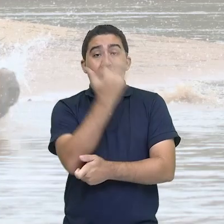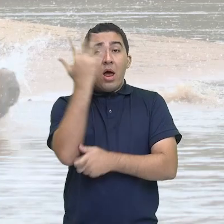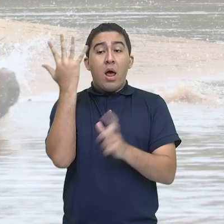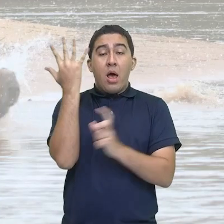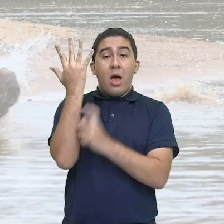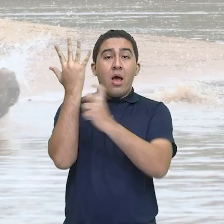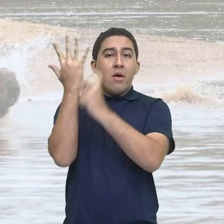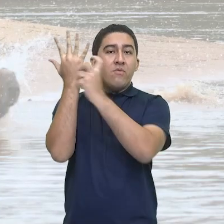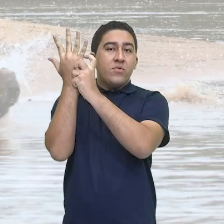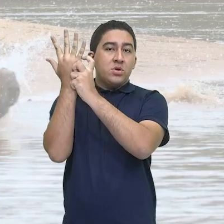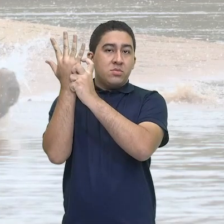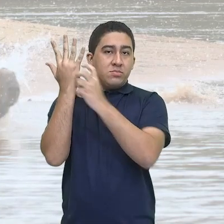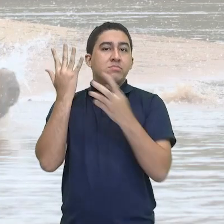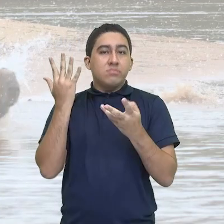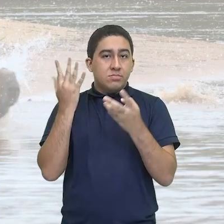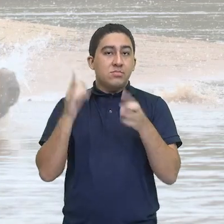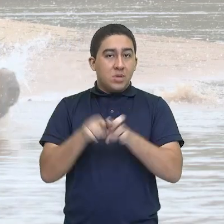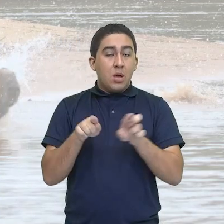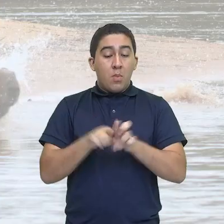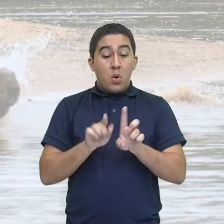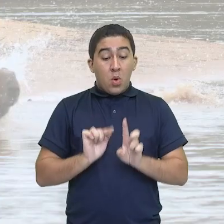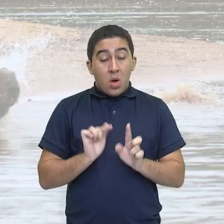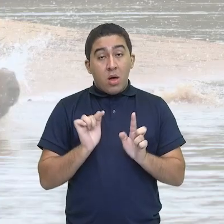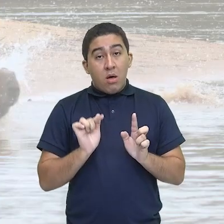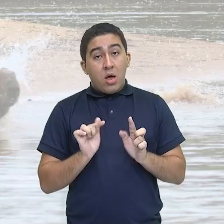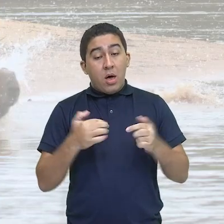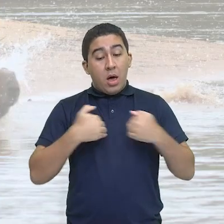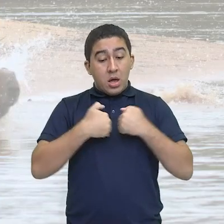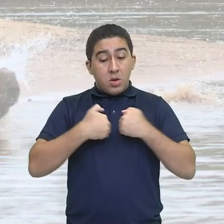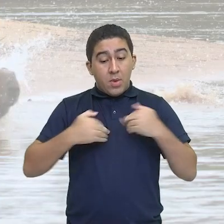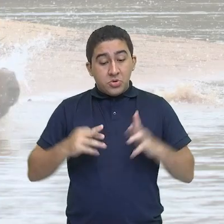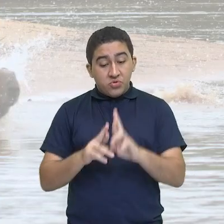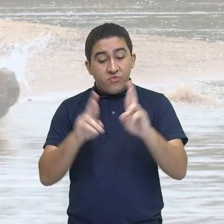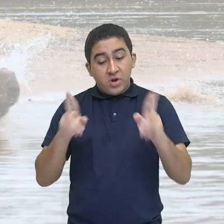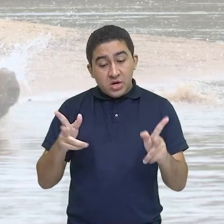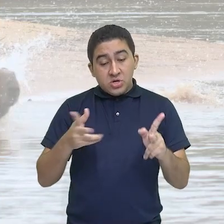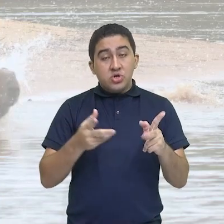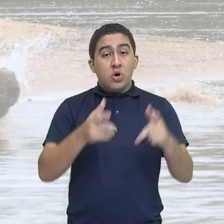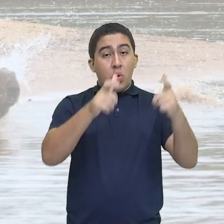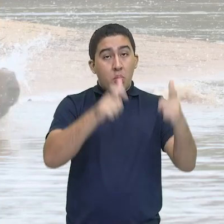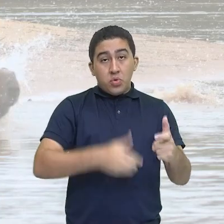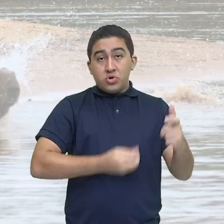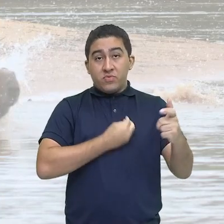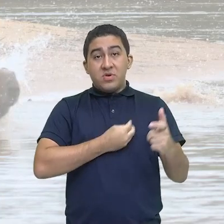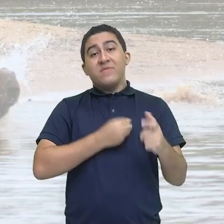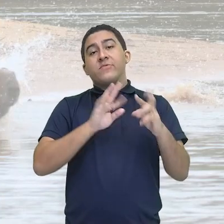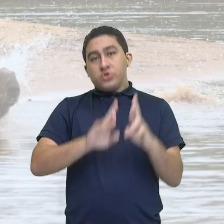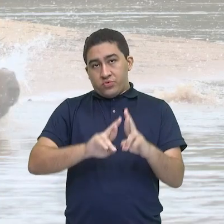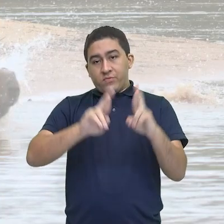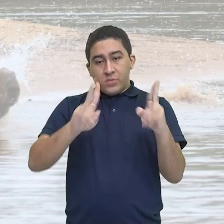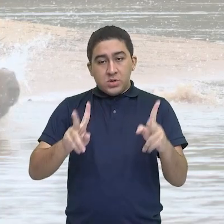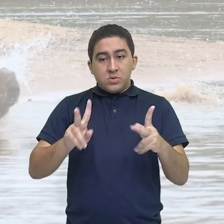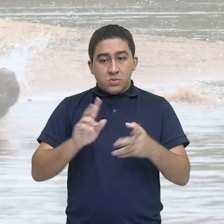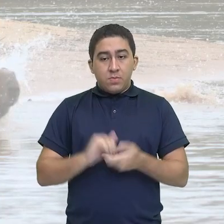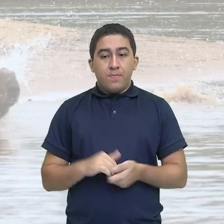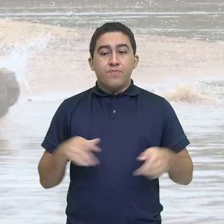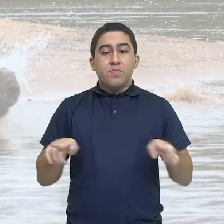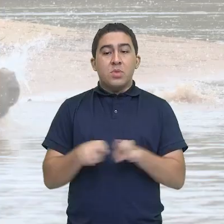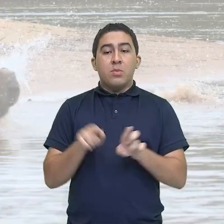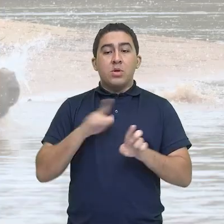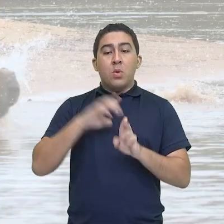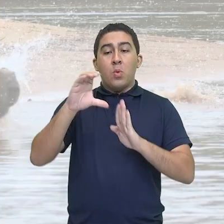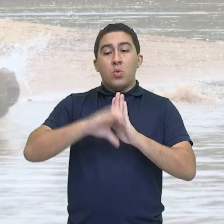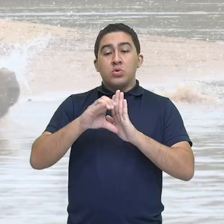árvores. Então, indivíduos diferentes possuem habitats diferentes. E nós temos o conceito também